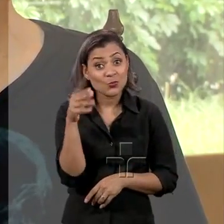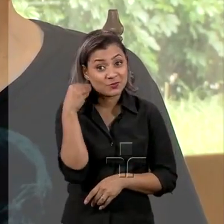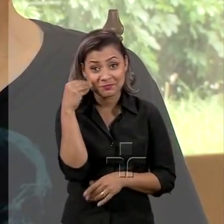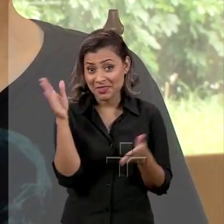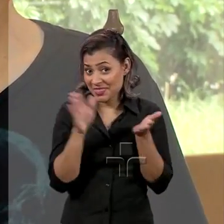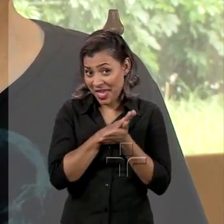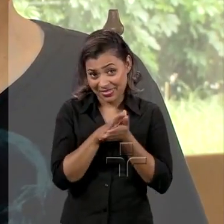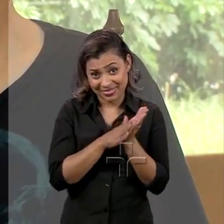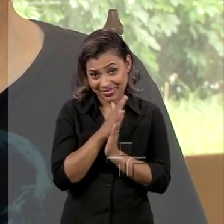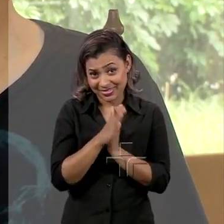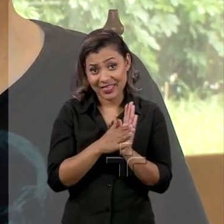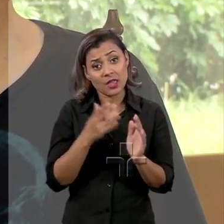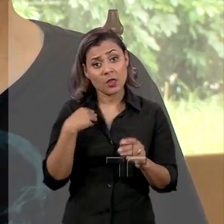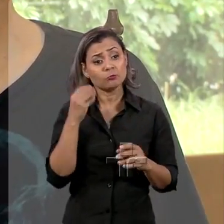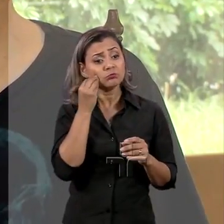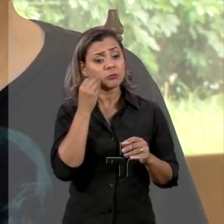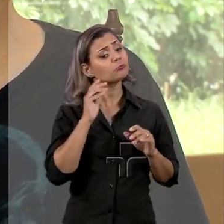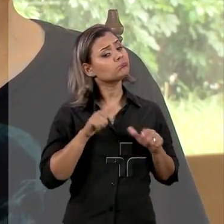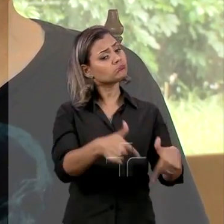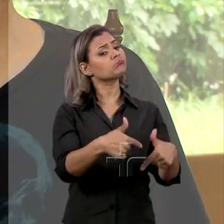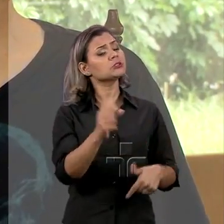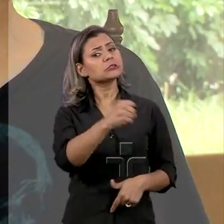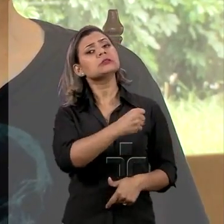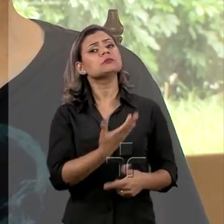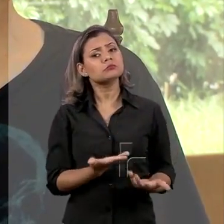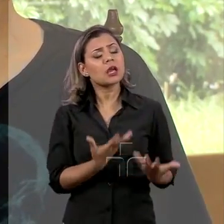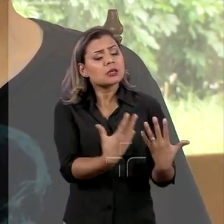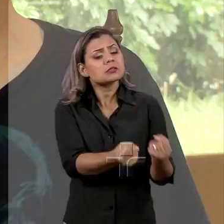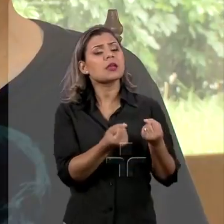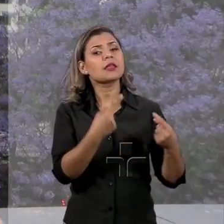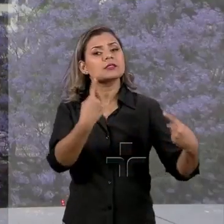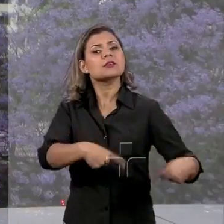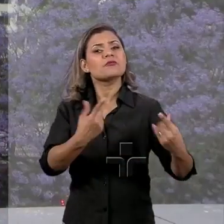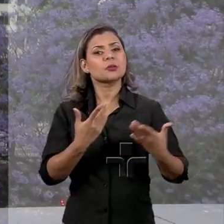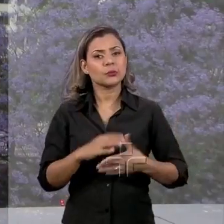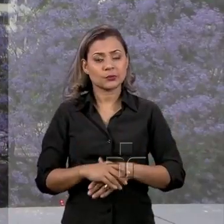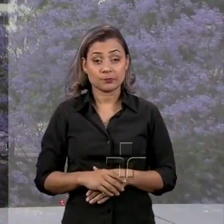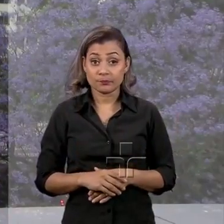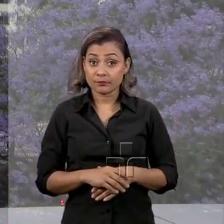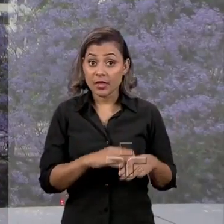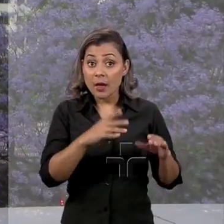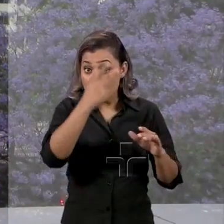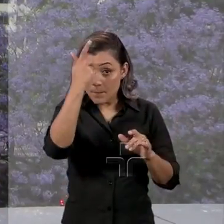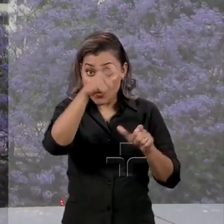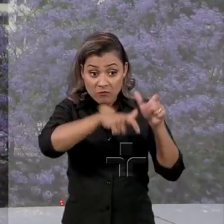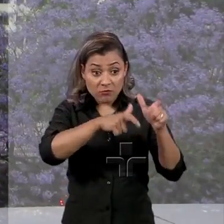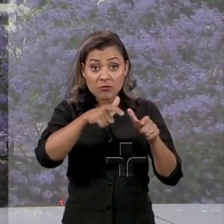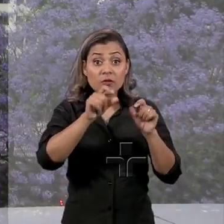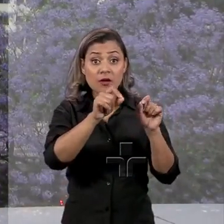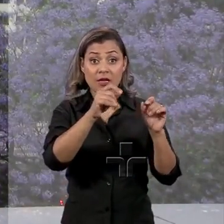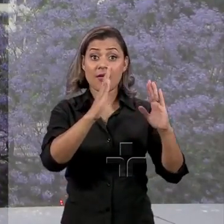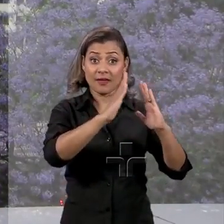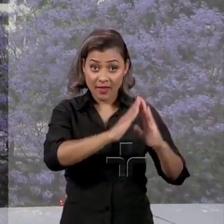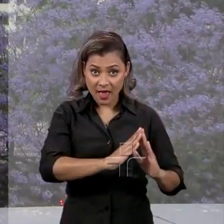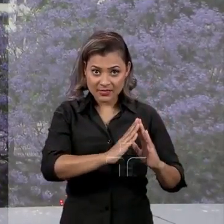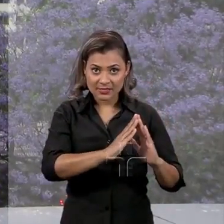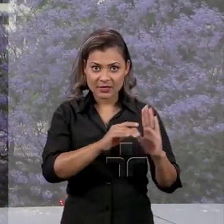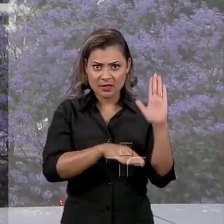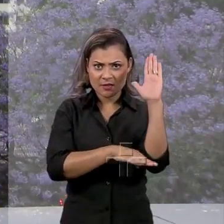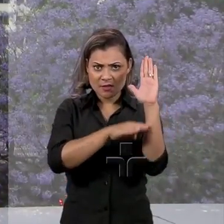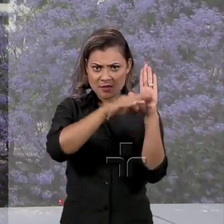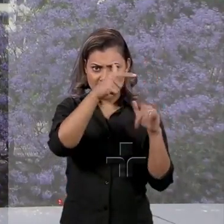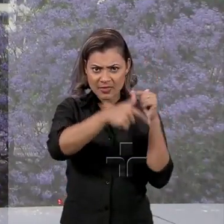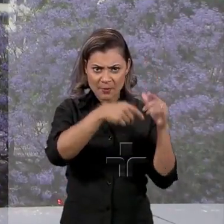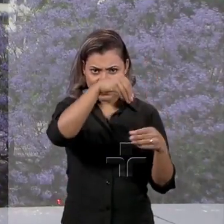síndico antes e resolvi abraçar esse desafio. Os moradores começaram a perceber que o síndico não é aquela